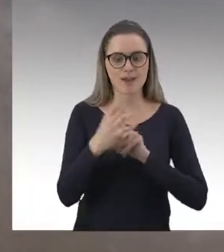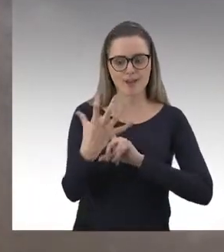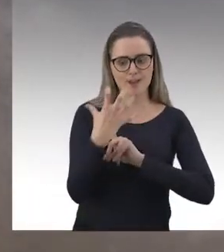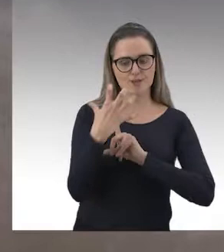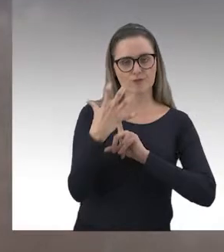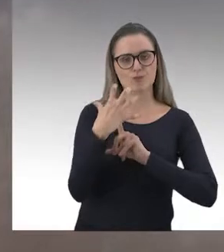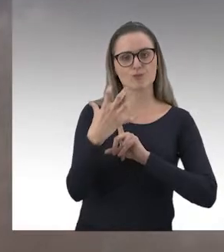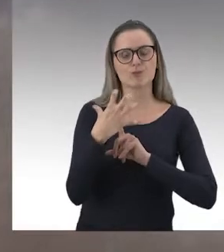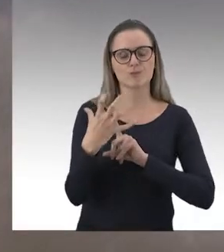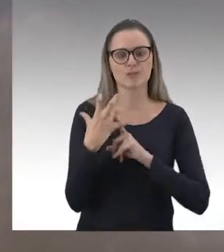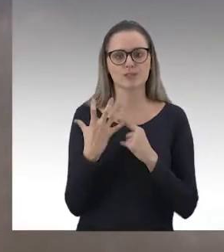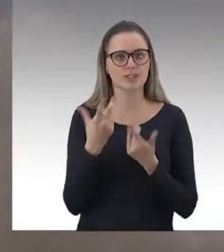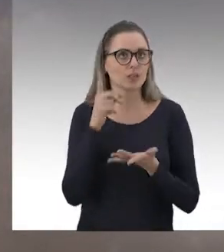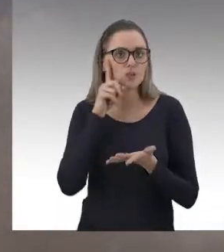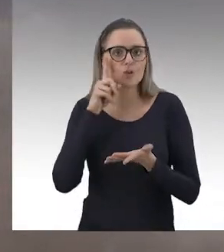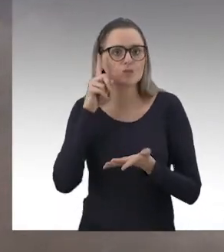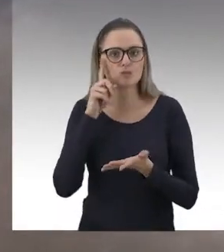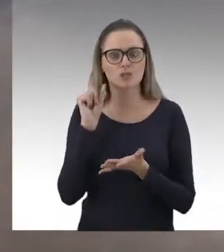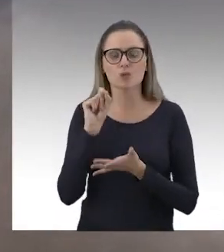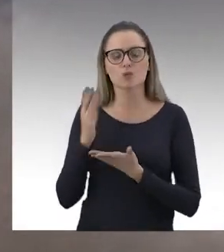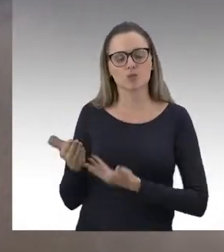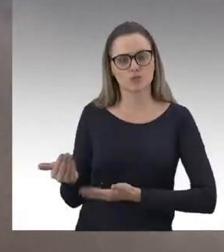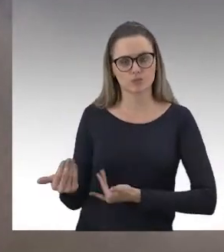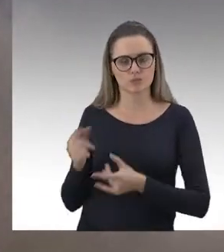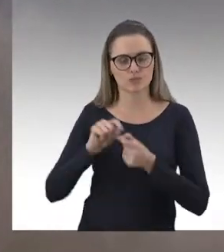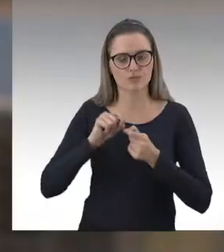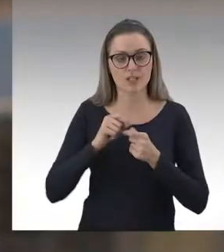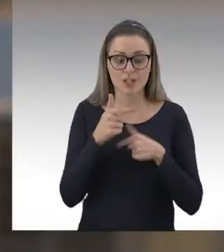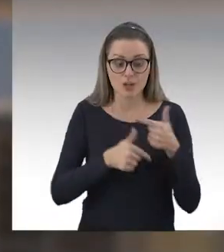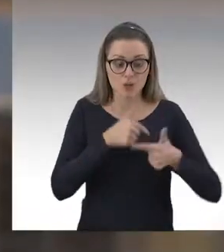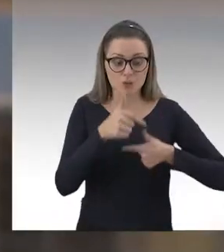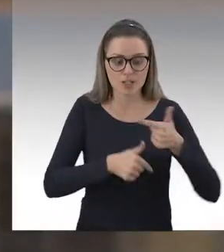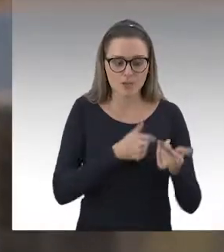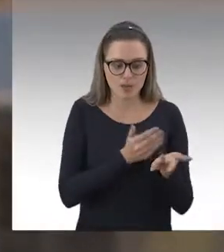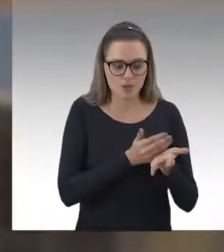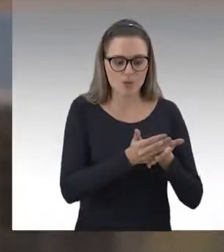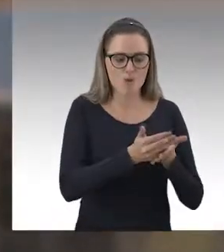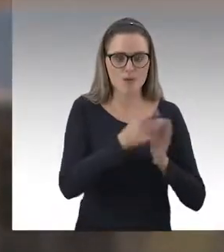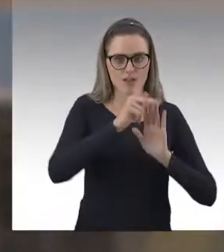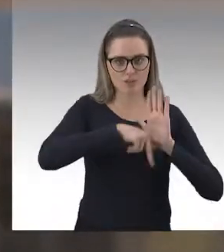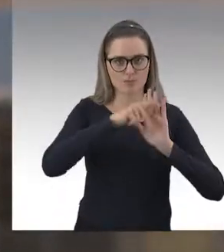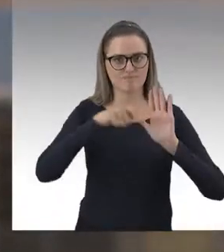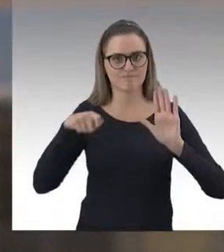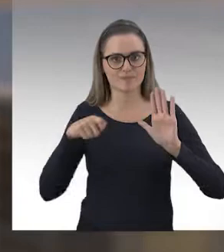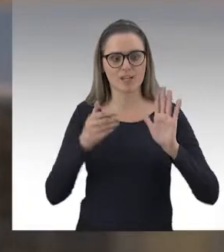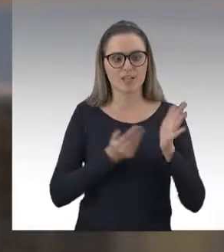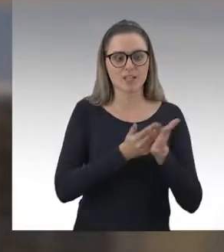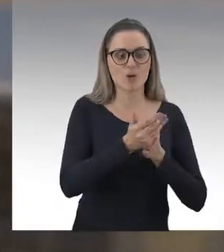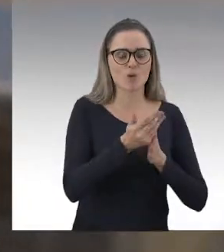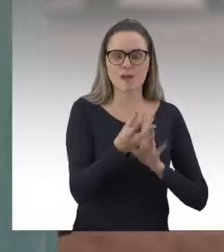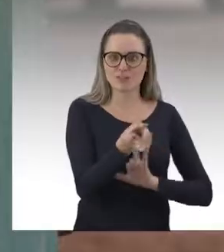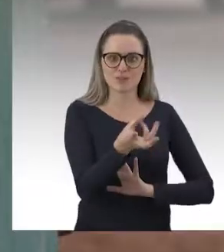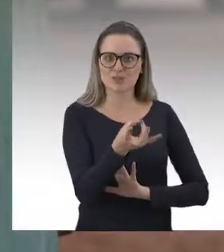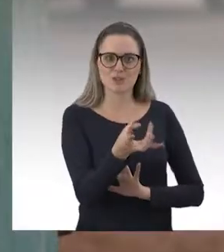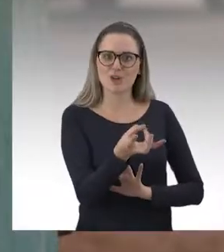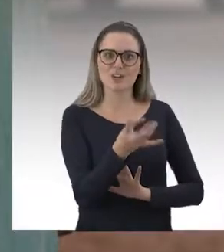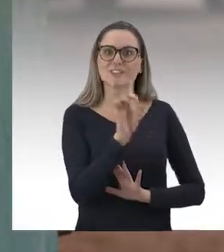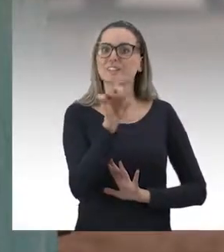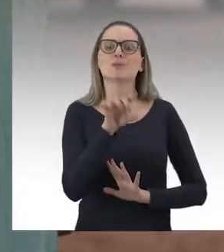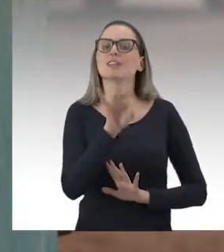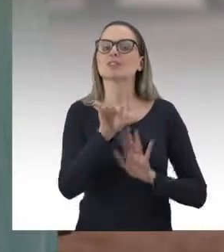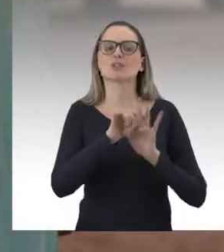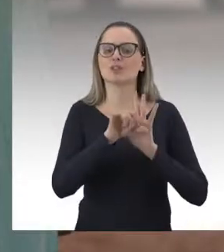vida, né, no cotidiano do jovem. Então, assim, o trabalho do adolescente e do jovem no tráfico de drogas não é só um problema criminal